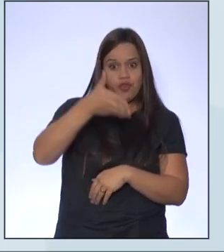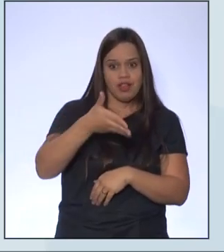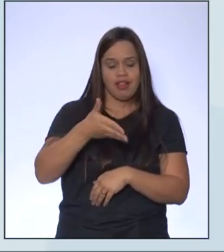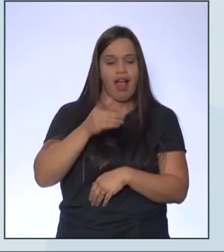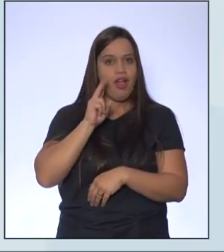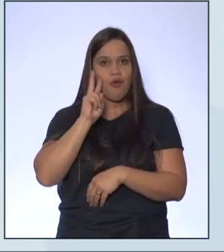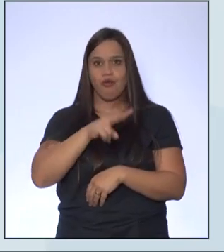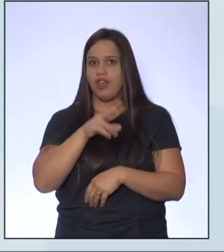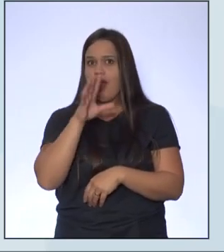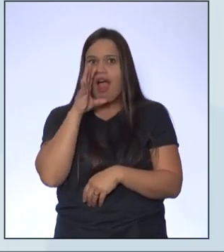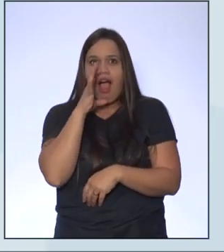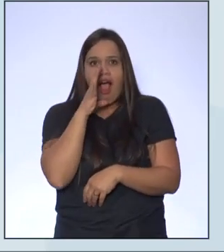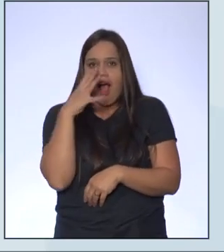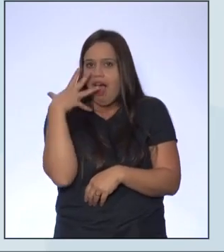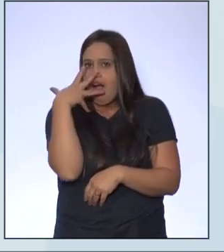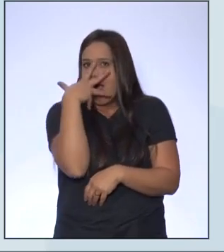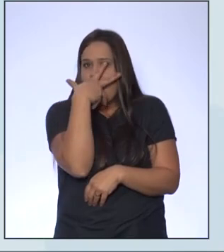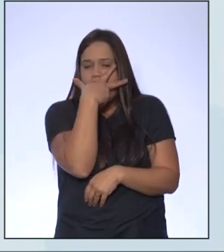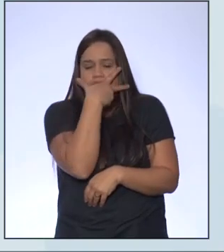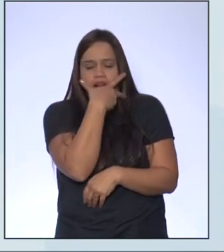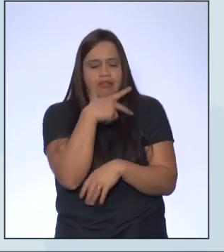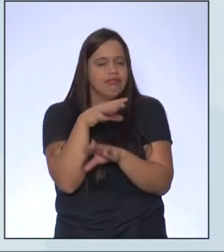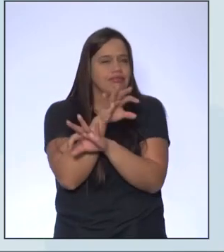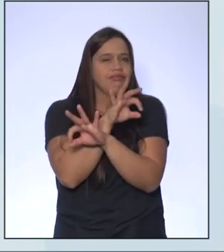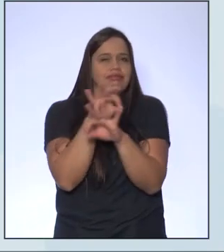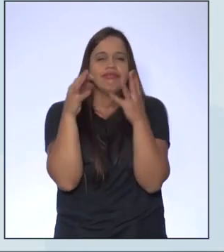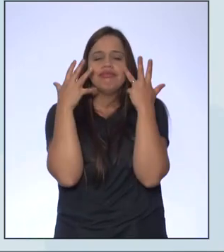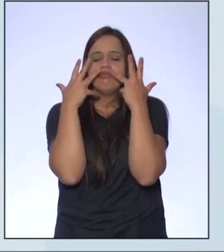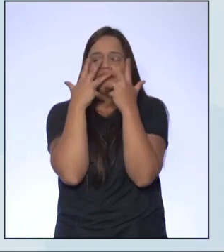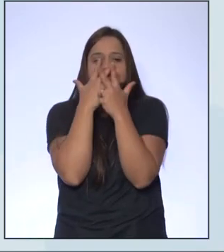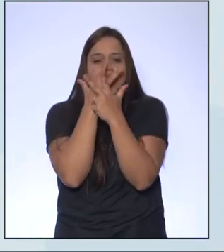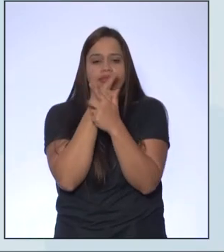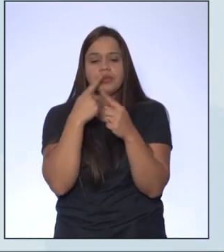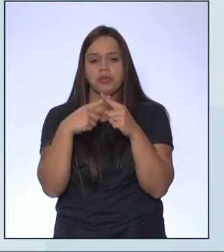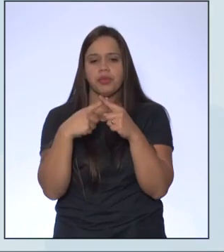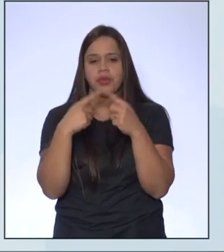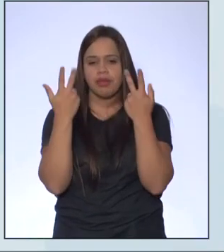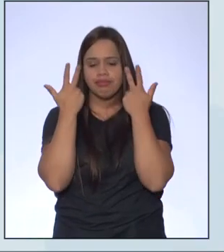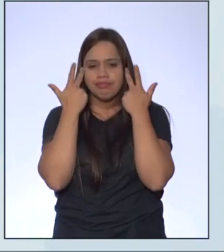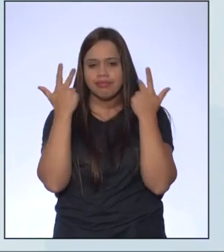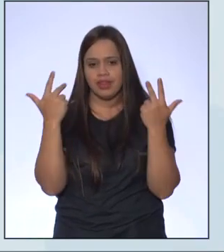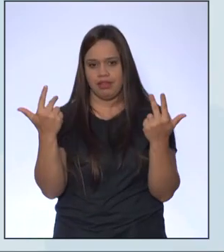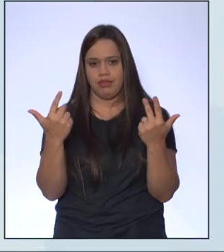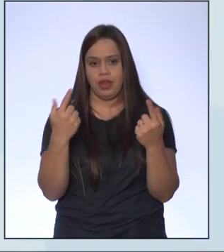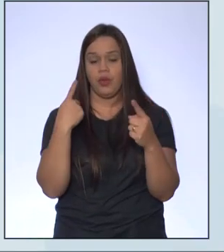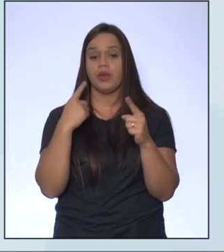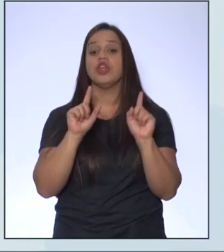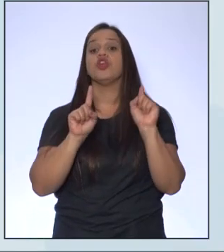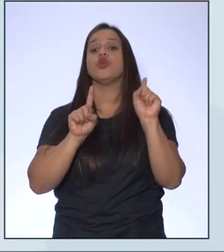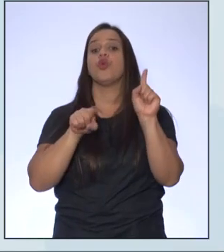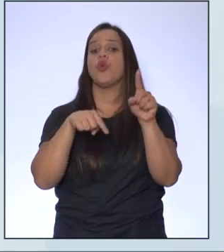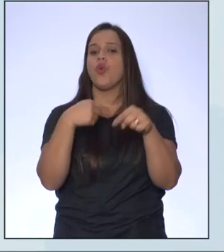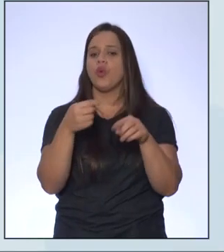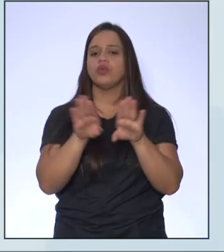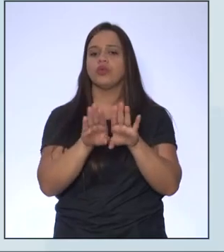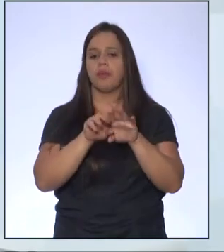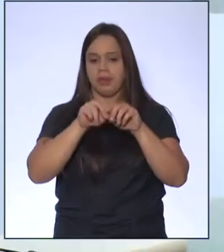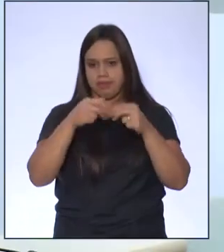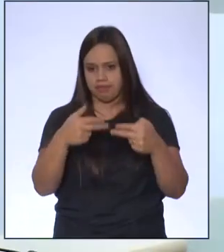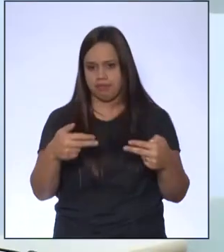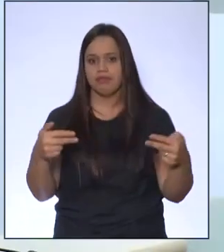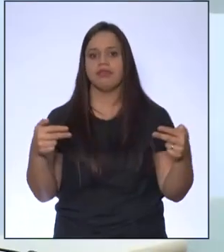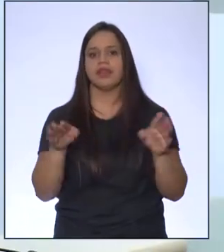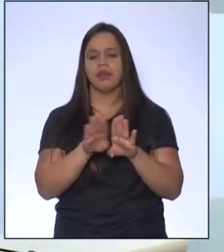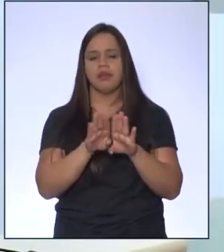deixou impressionada com a beleza natural, né? E outros elementos também fizeram com que essa paisagem